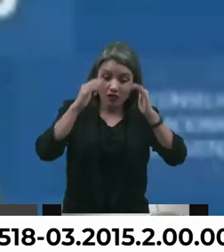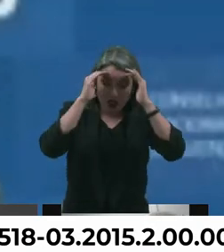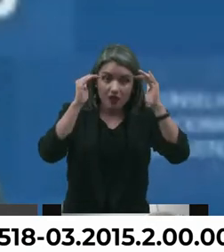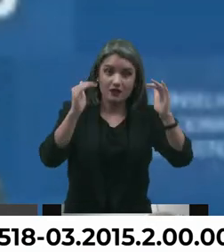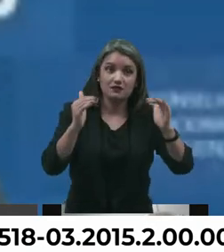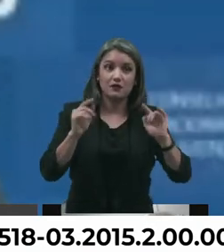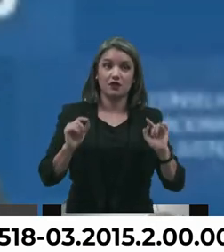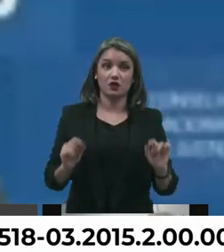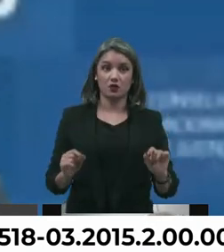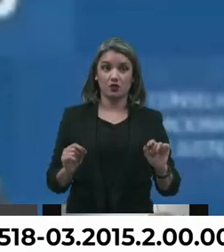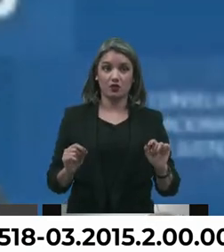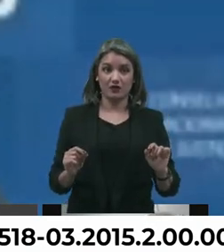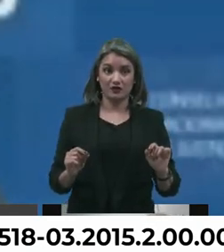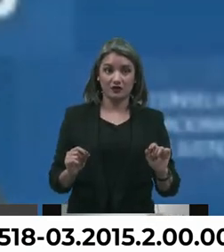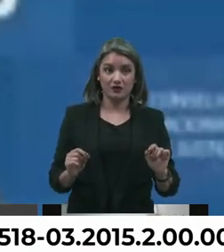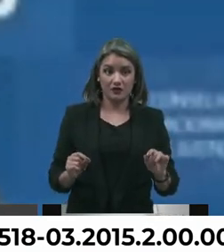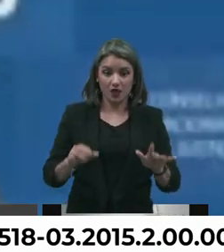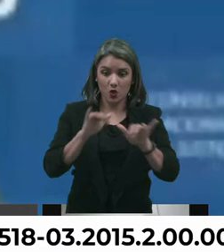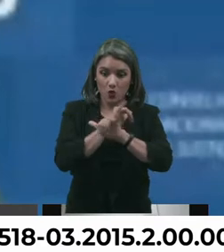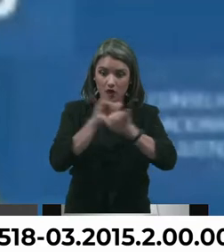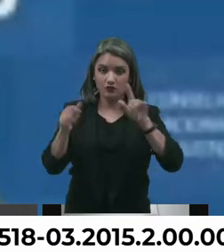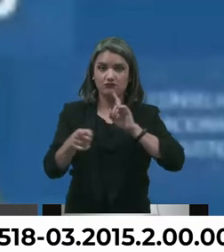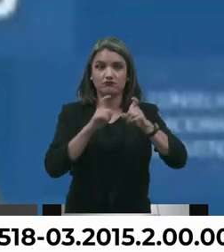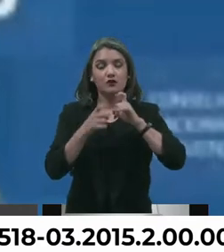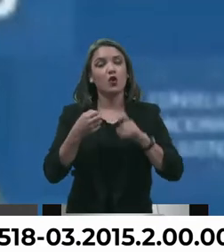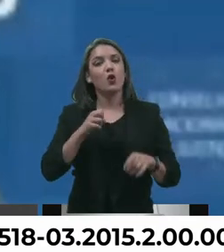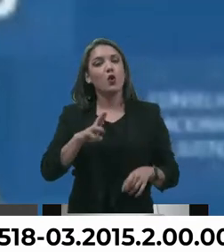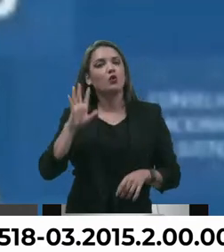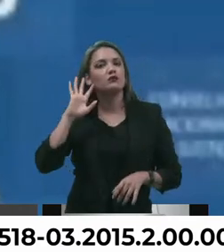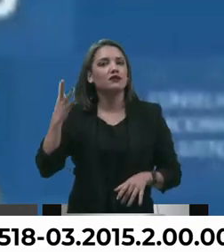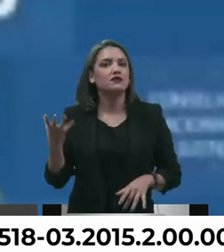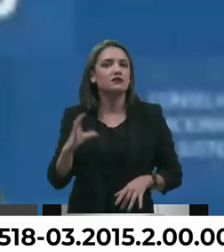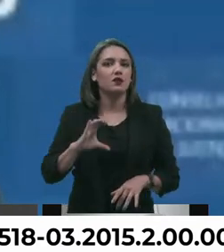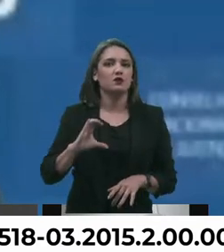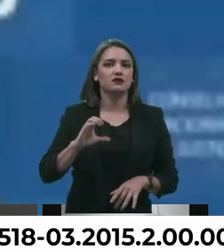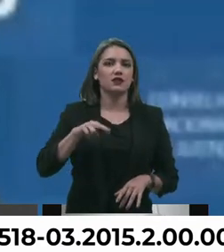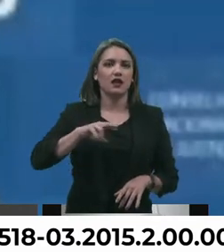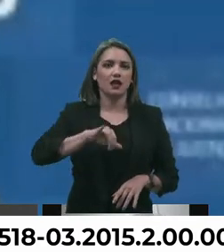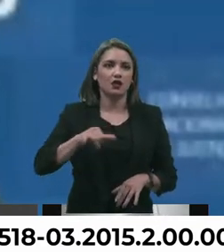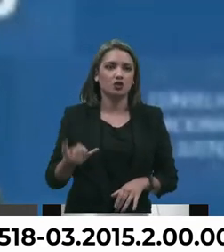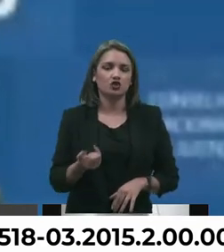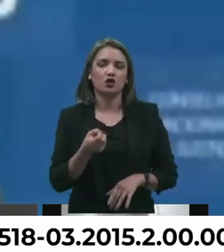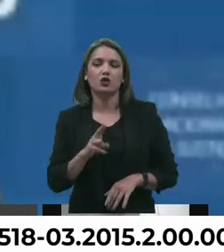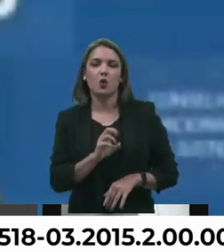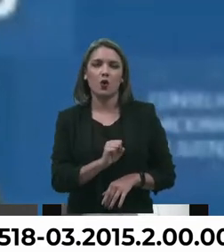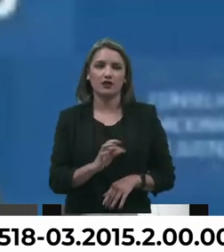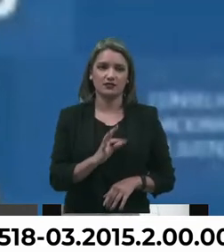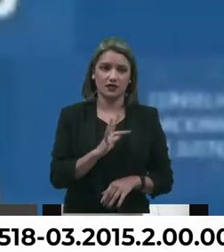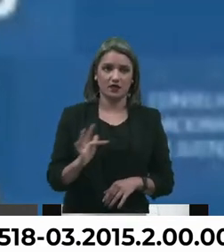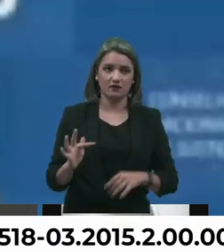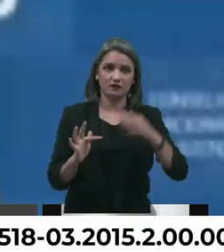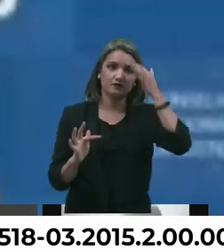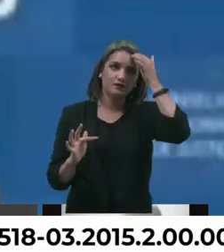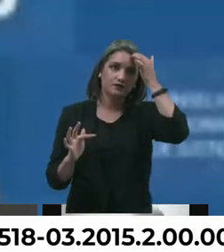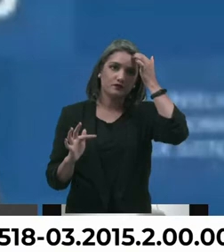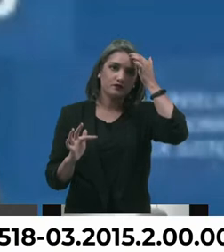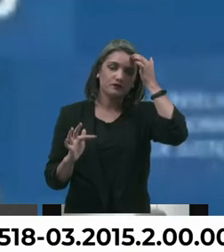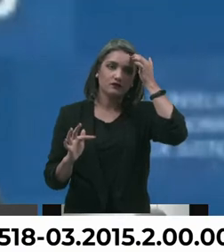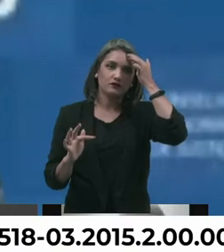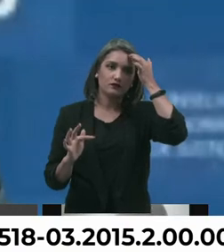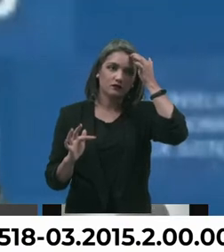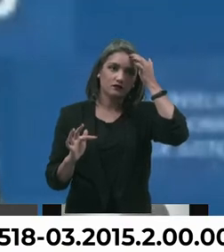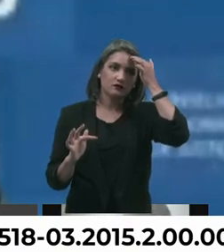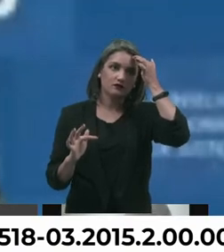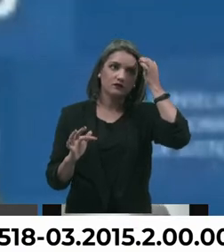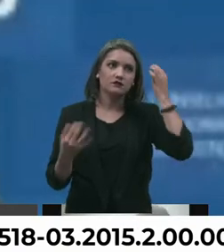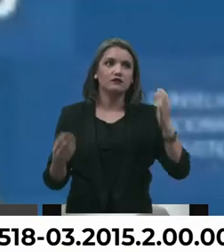a enunciado administrativo ou entendimento firmado pelo CNJ ou pelo Supremo Tribunal Federal, situação que se